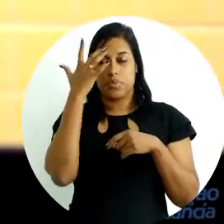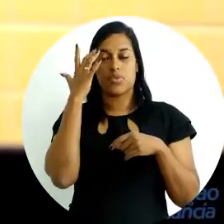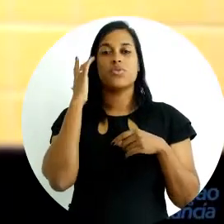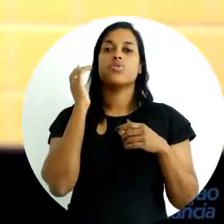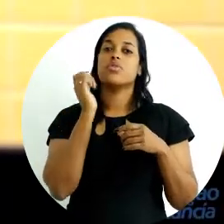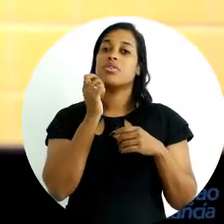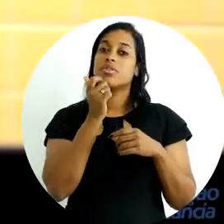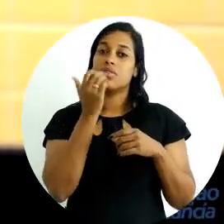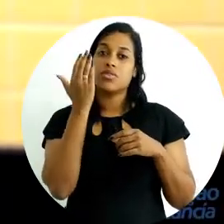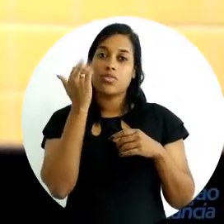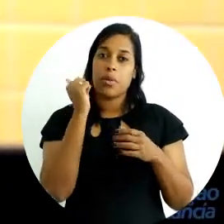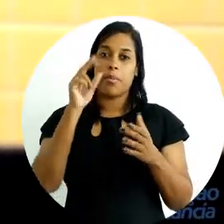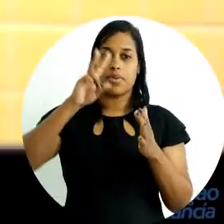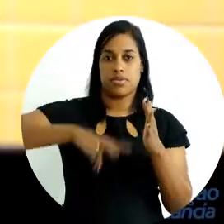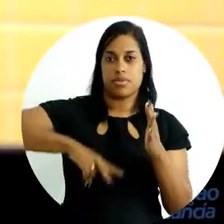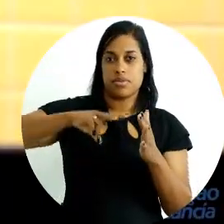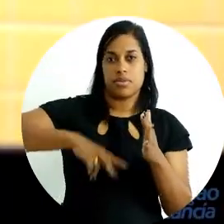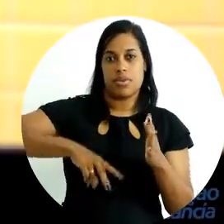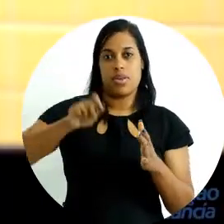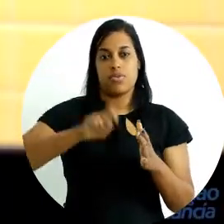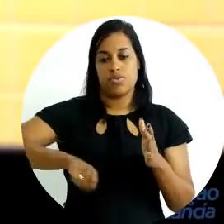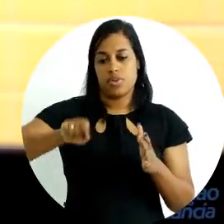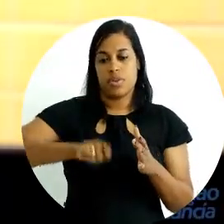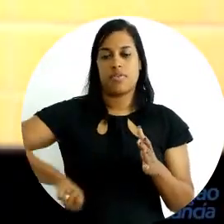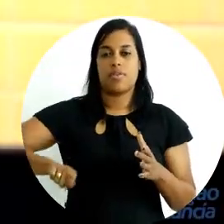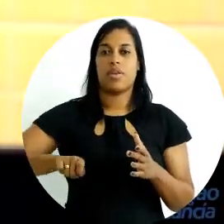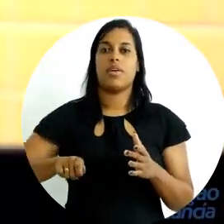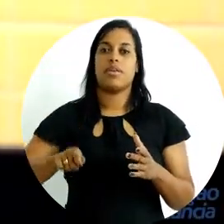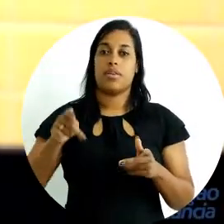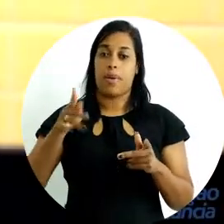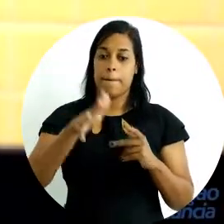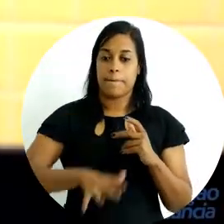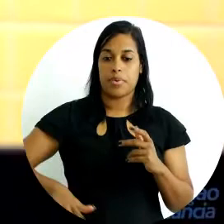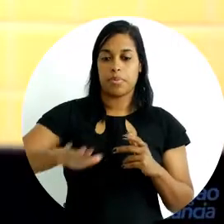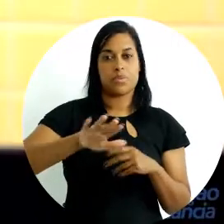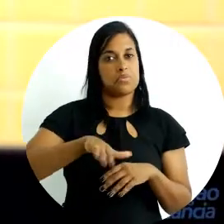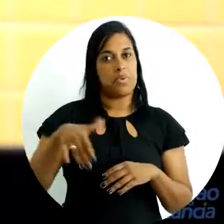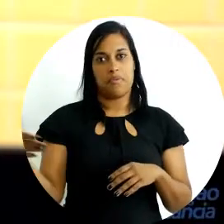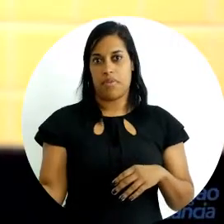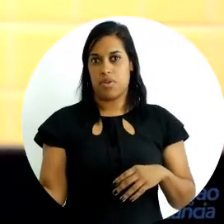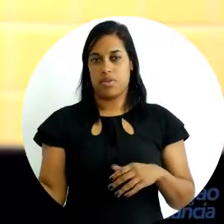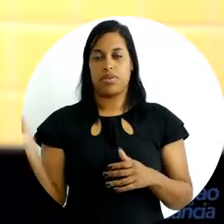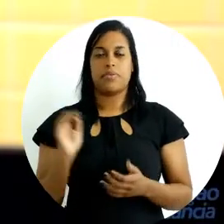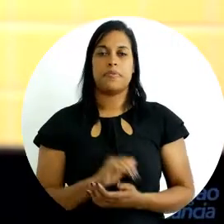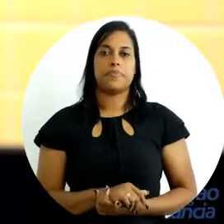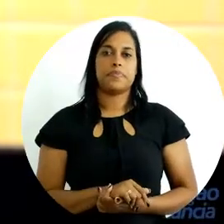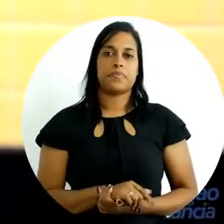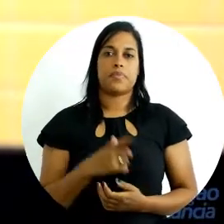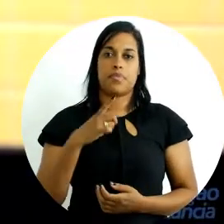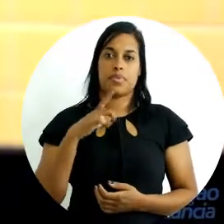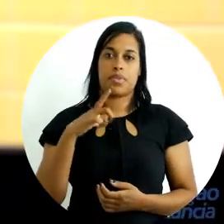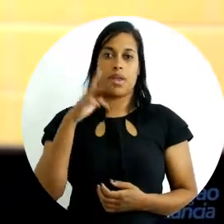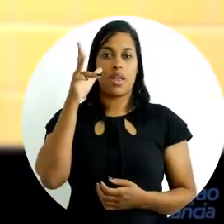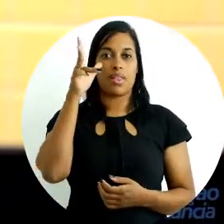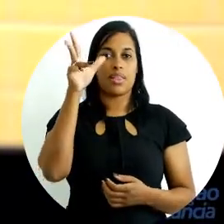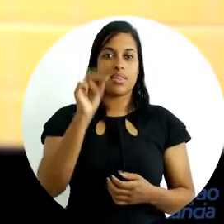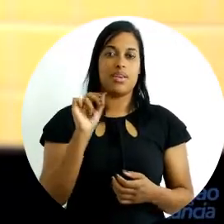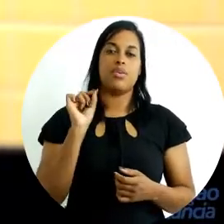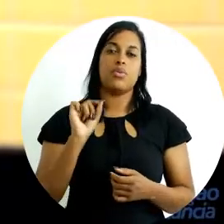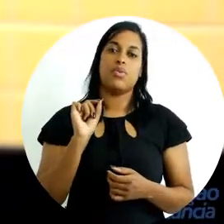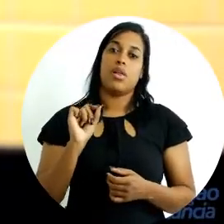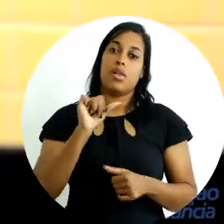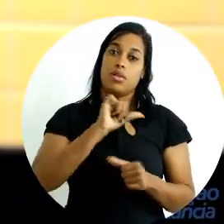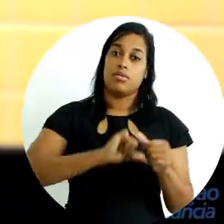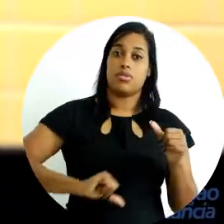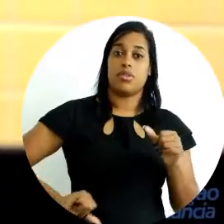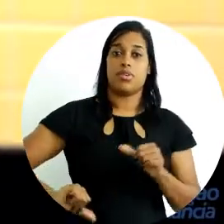as pessoas que fossem alfabetizadas. Nesse contexto, a maioria da população estava fora. E existia-se a ideia